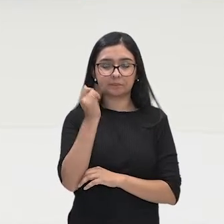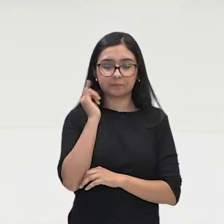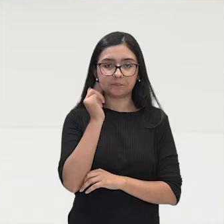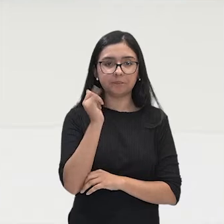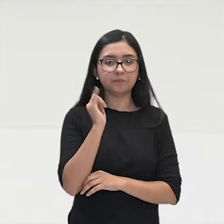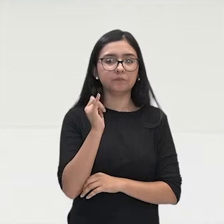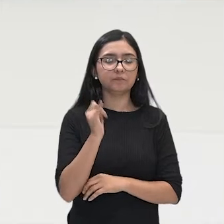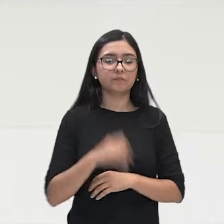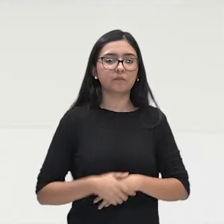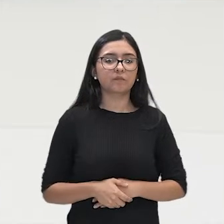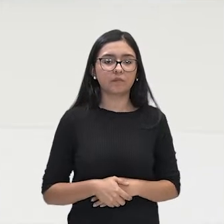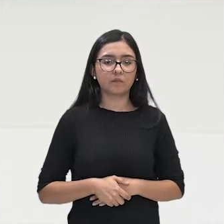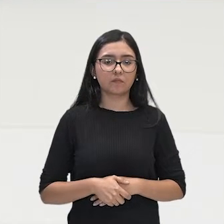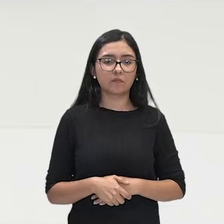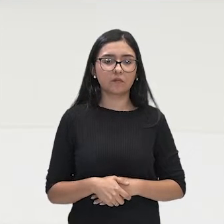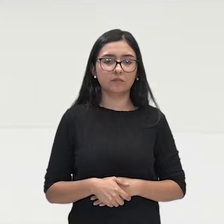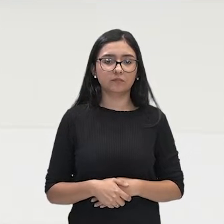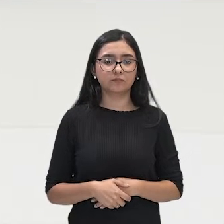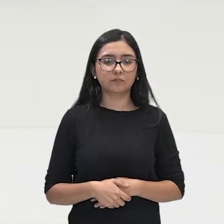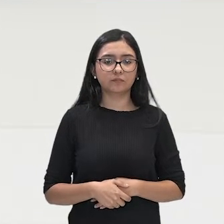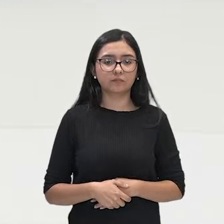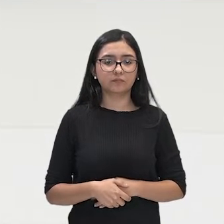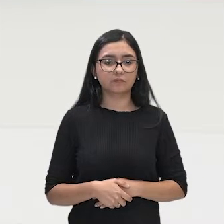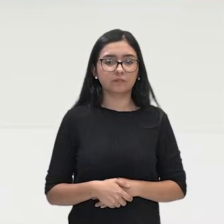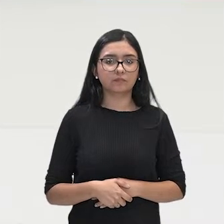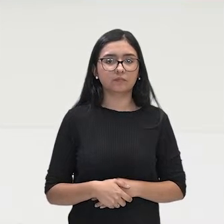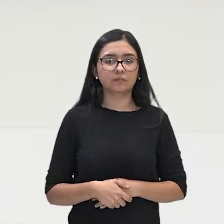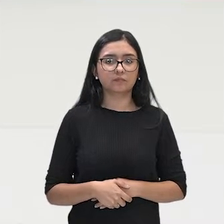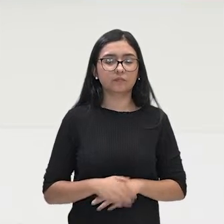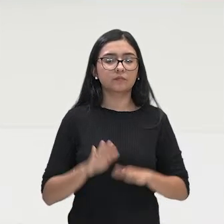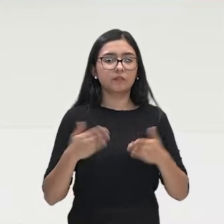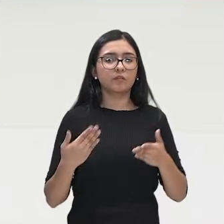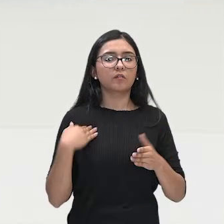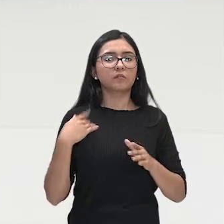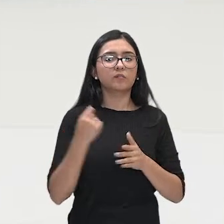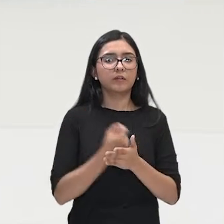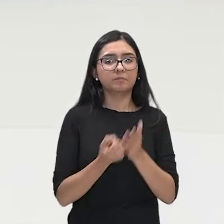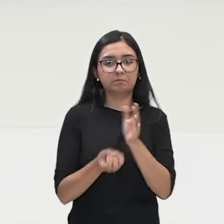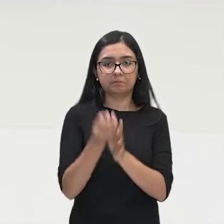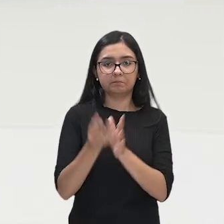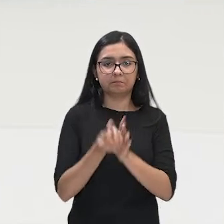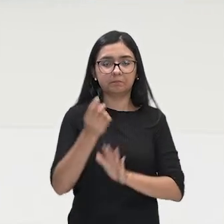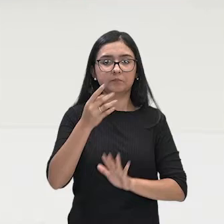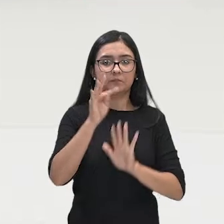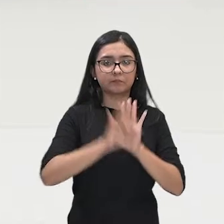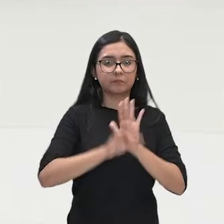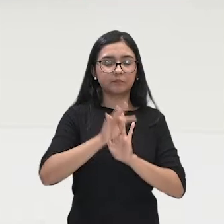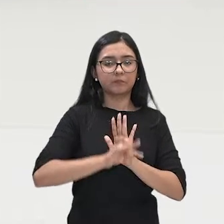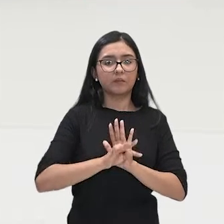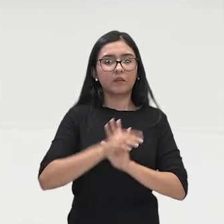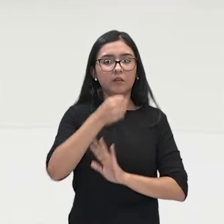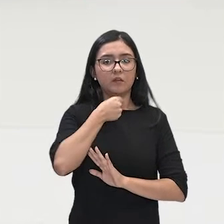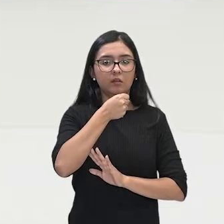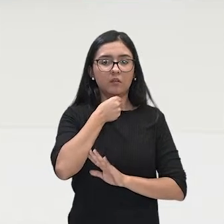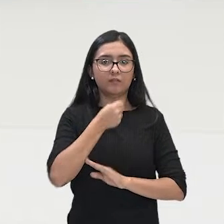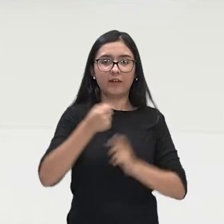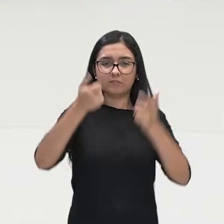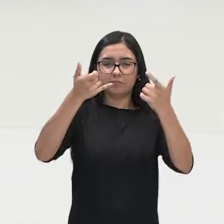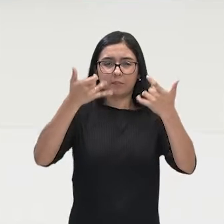Quando se vai, né, trabalhar um texto jornalístico, vai, obviamente, contar. Né? Então, por isso que